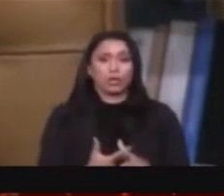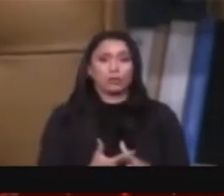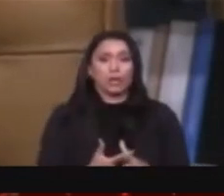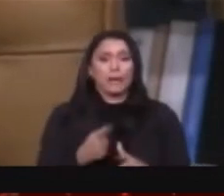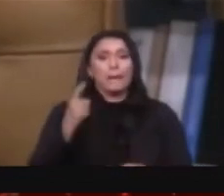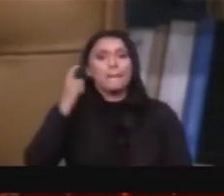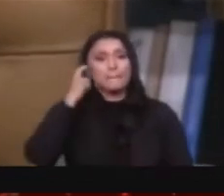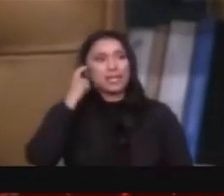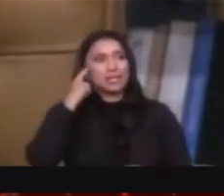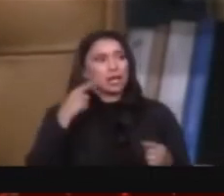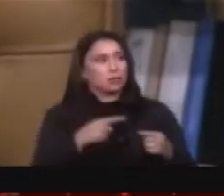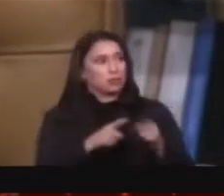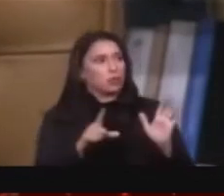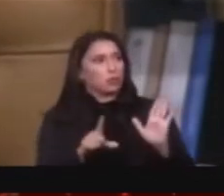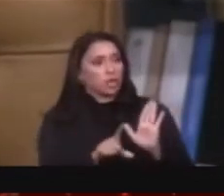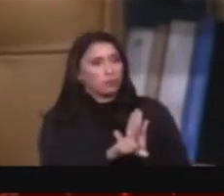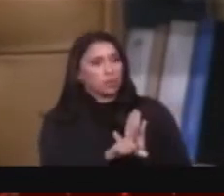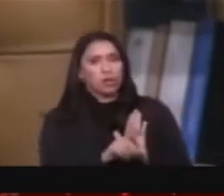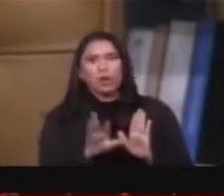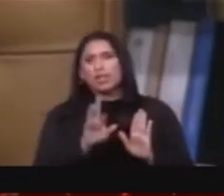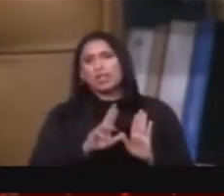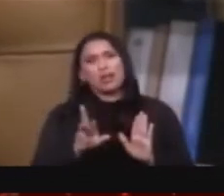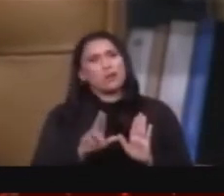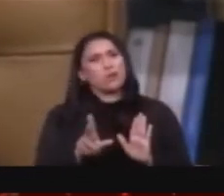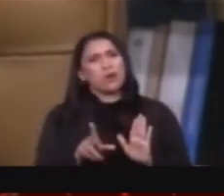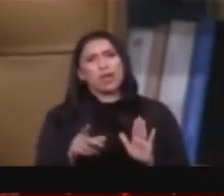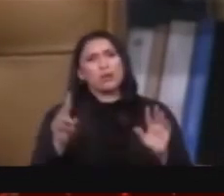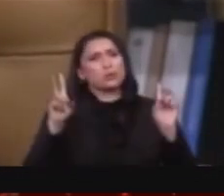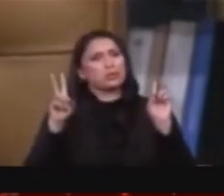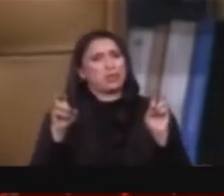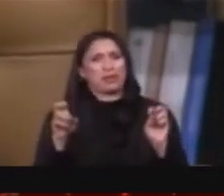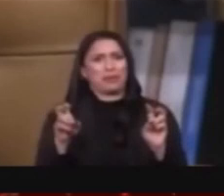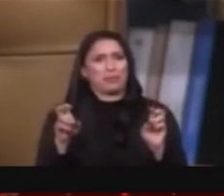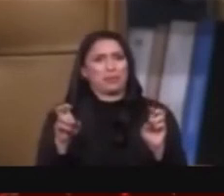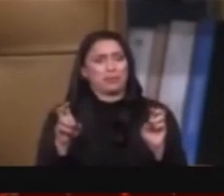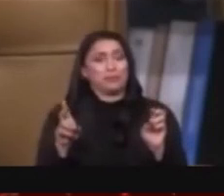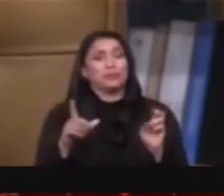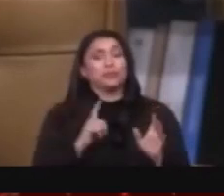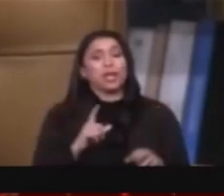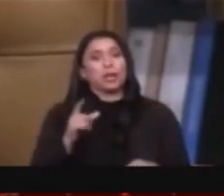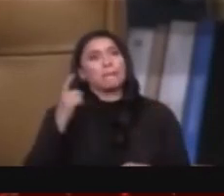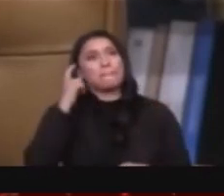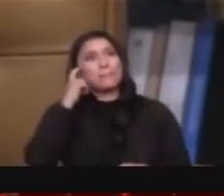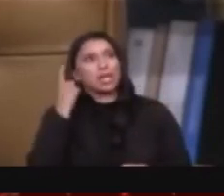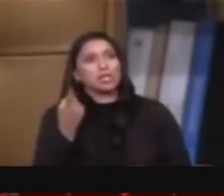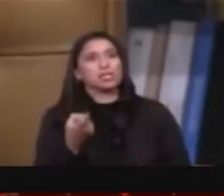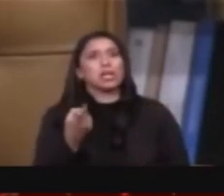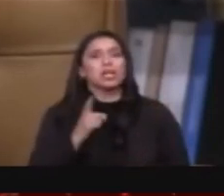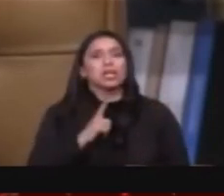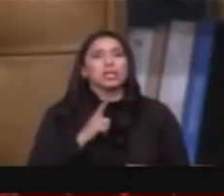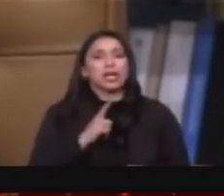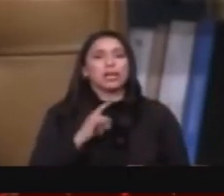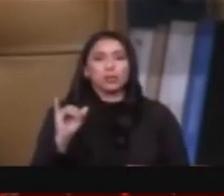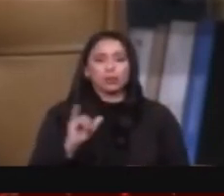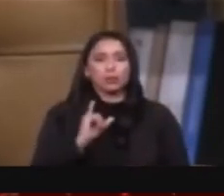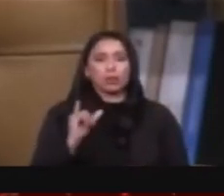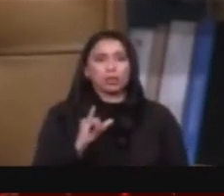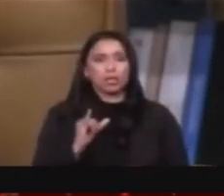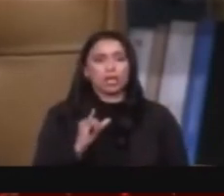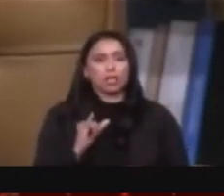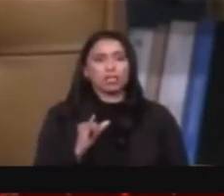deve legalizar, há um caminho, mas não é disso que nós estamos falando. E para quem acha que é importante reprimir, há outro caminho,